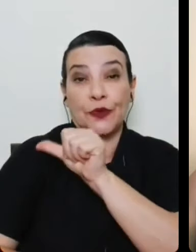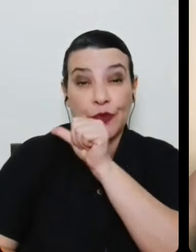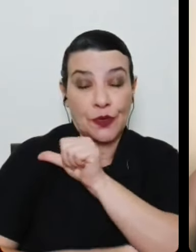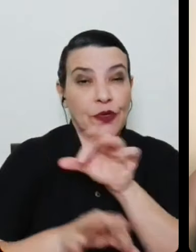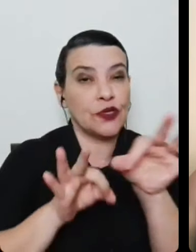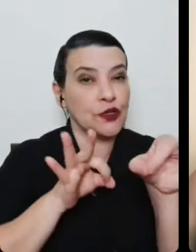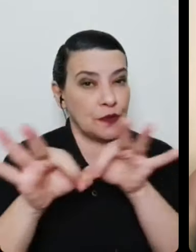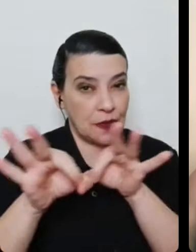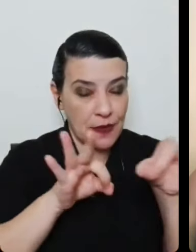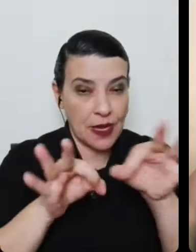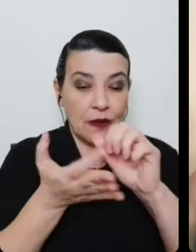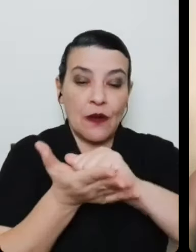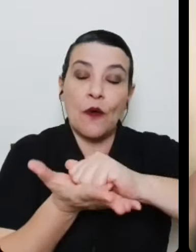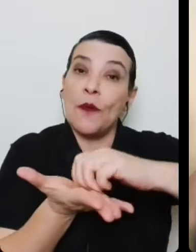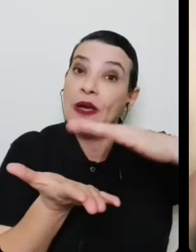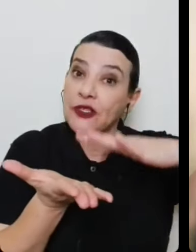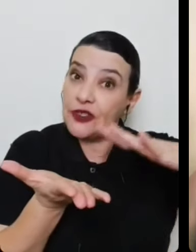uma atividade que até virou